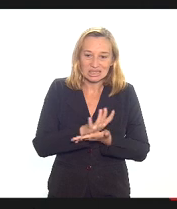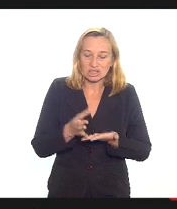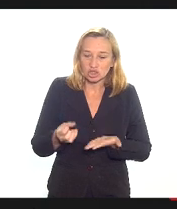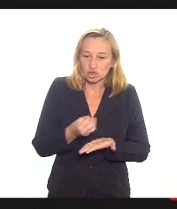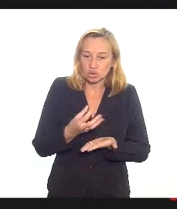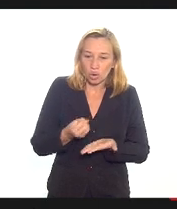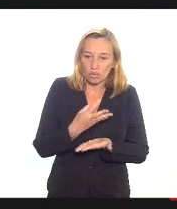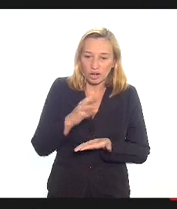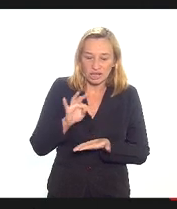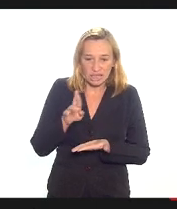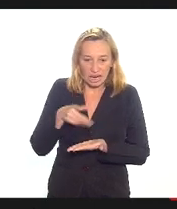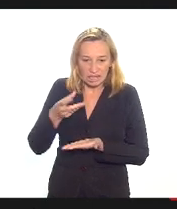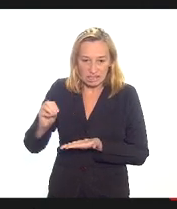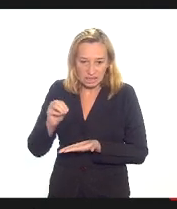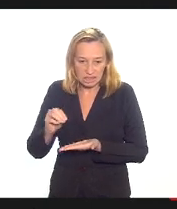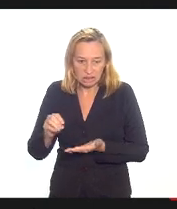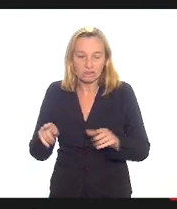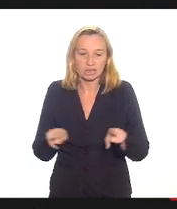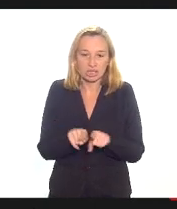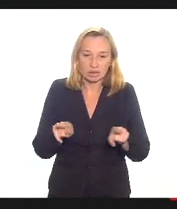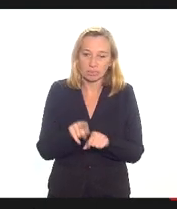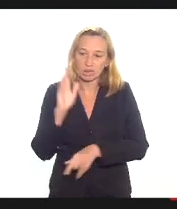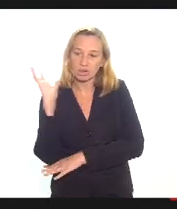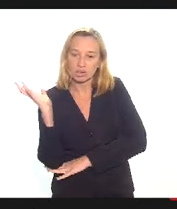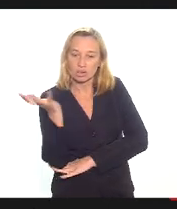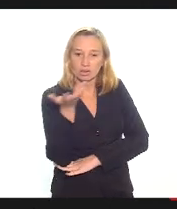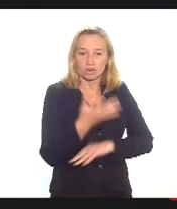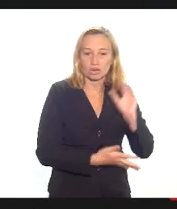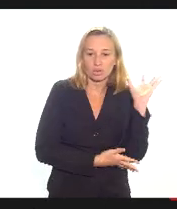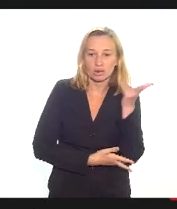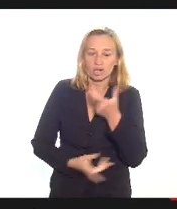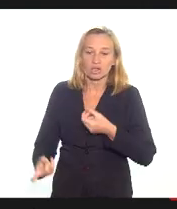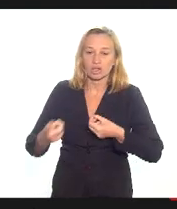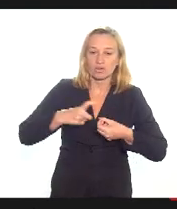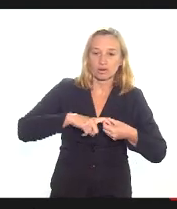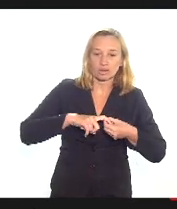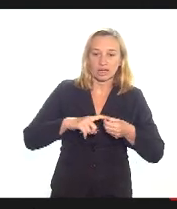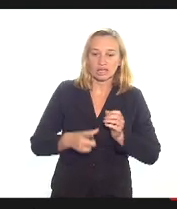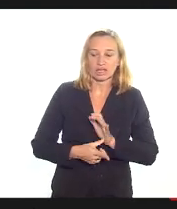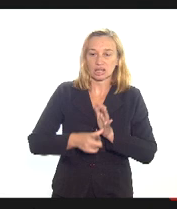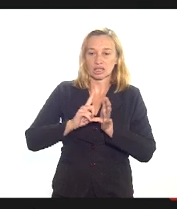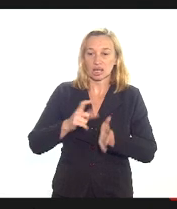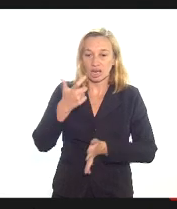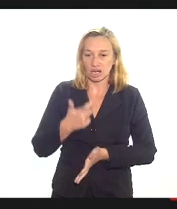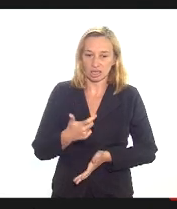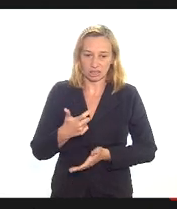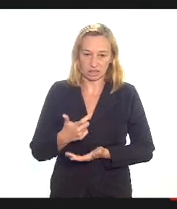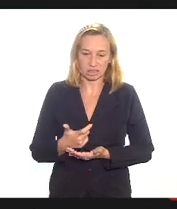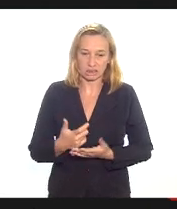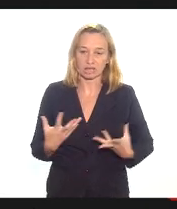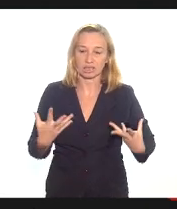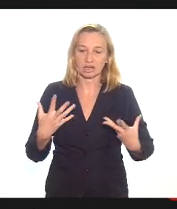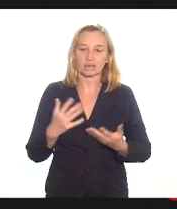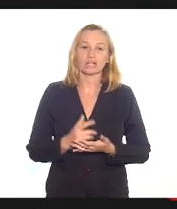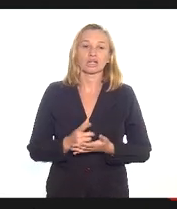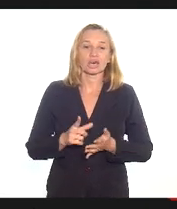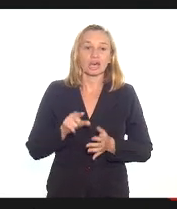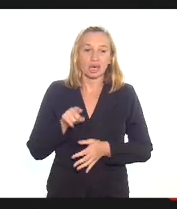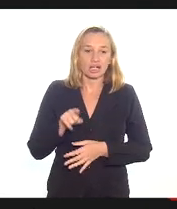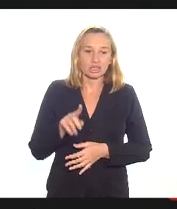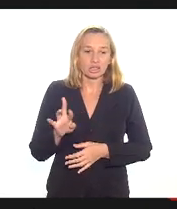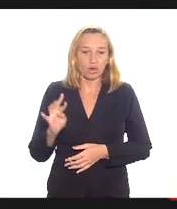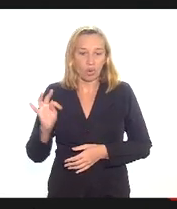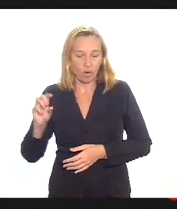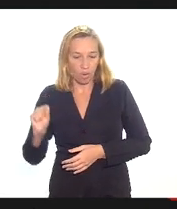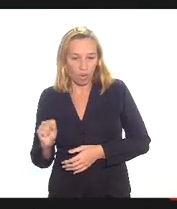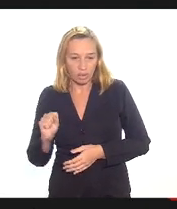ser removidas e o meio ambiente tem que retornar a ser como era antes. Então, esses gastos são permitidos